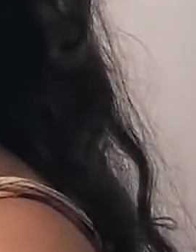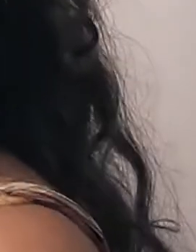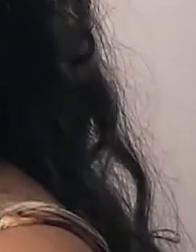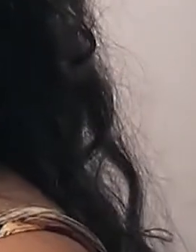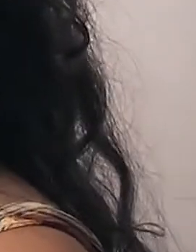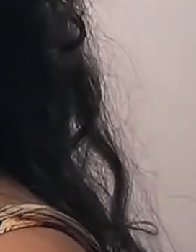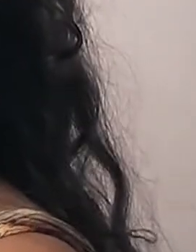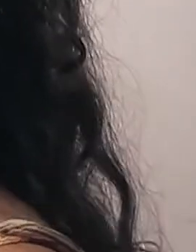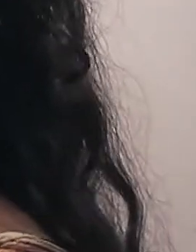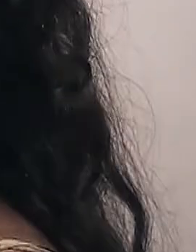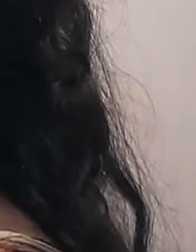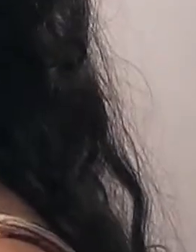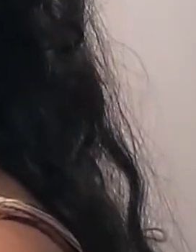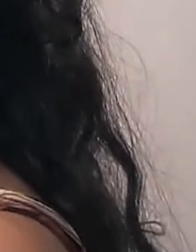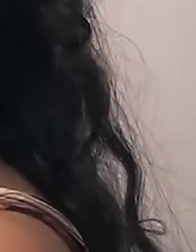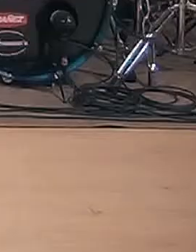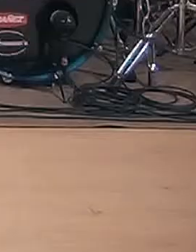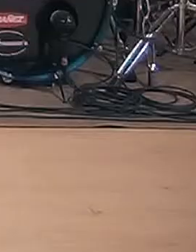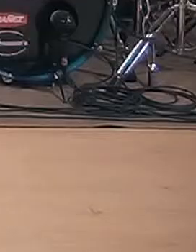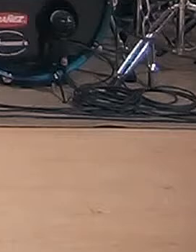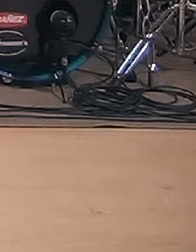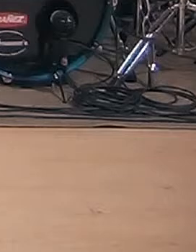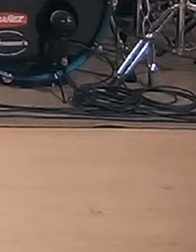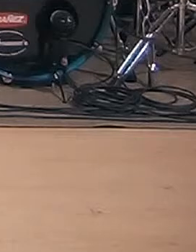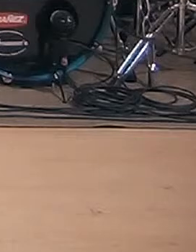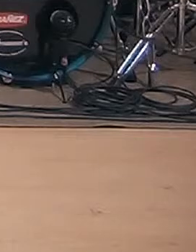convidou os orixás.